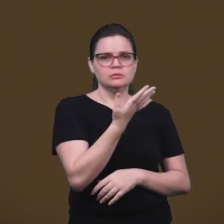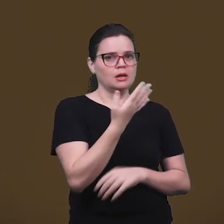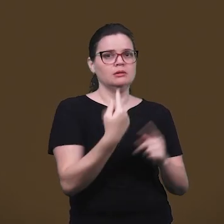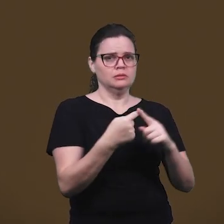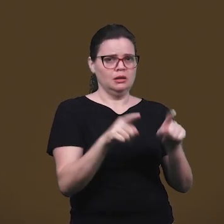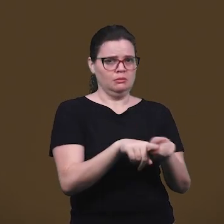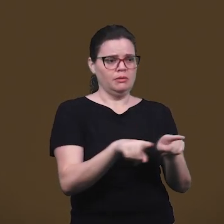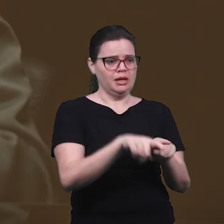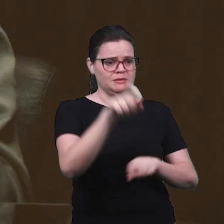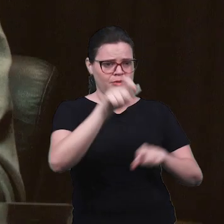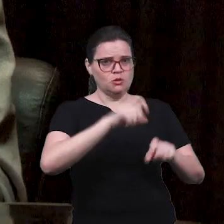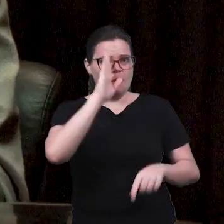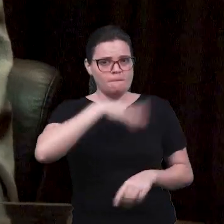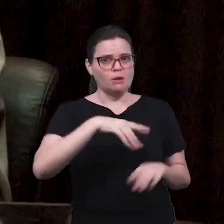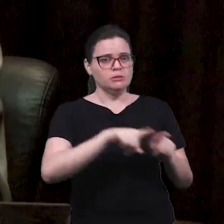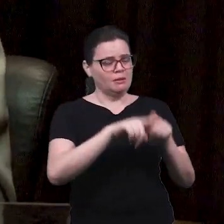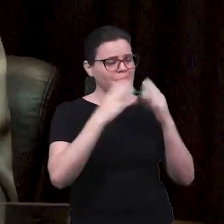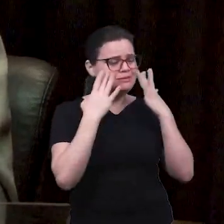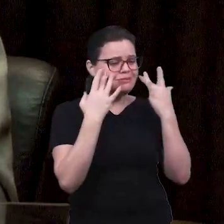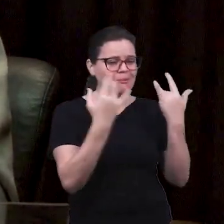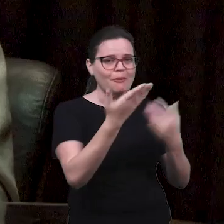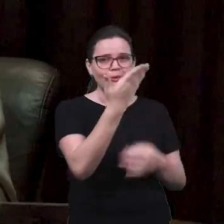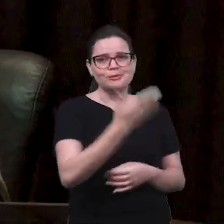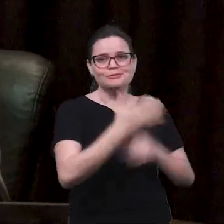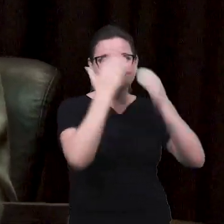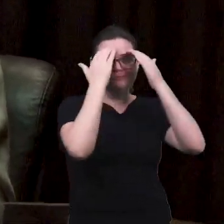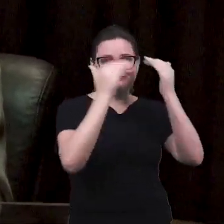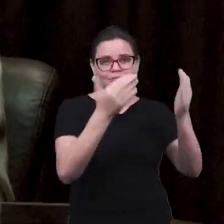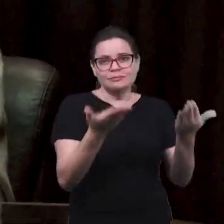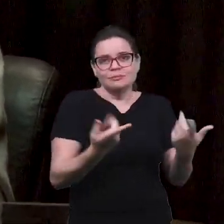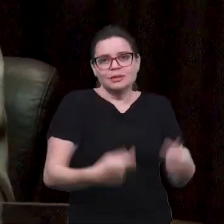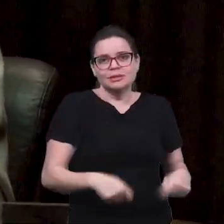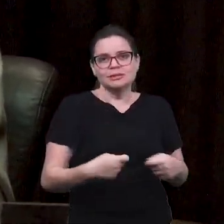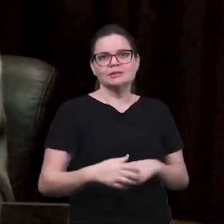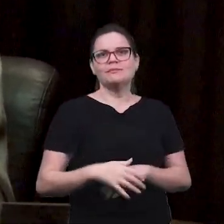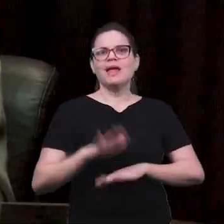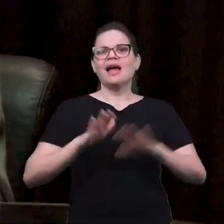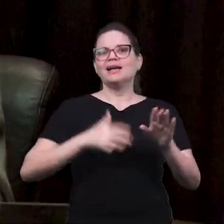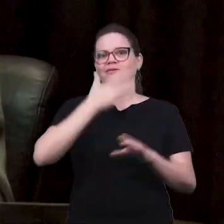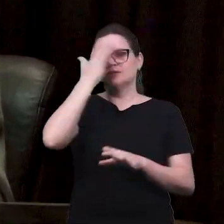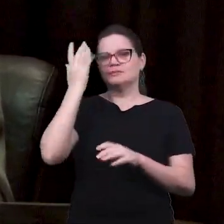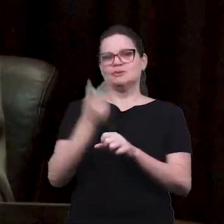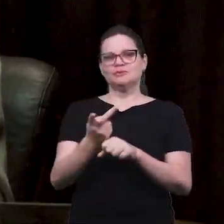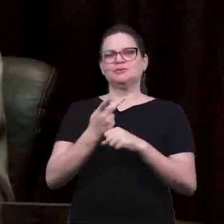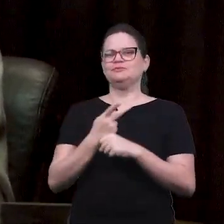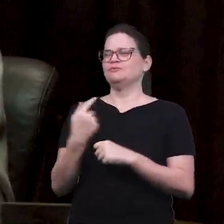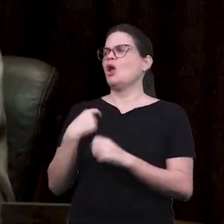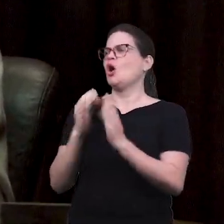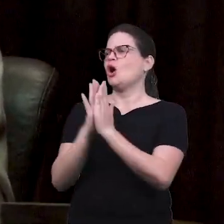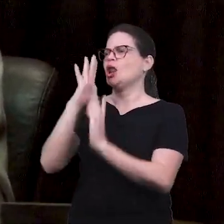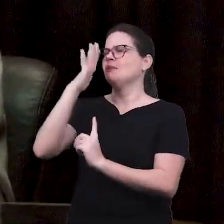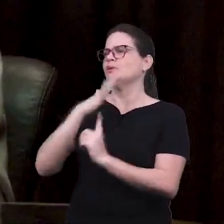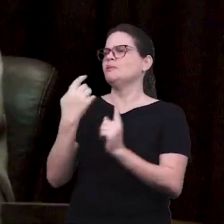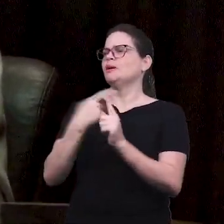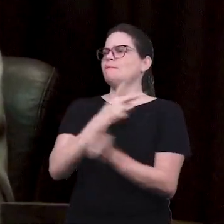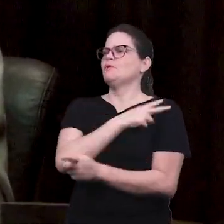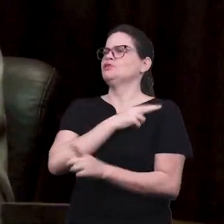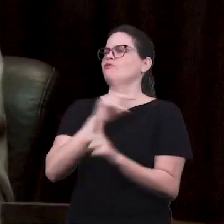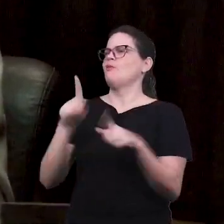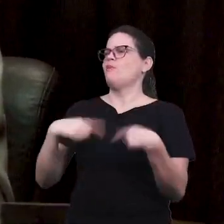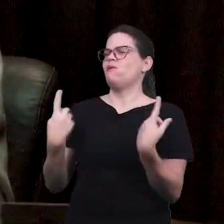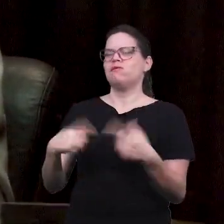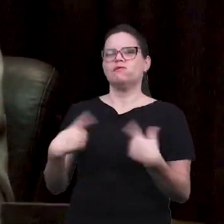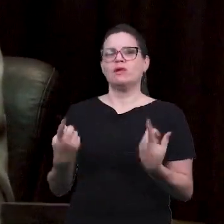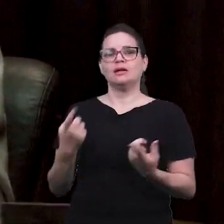só. Muitas vezes as pessoas até nos pedem oração. Ah, o meu chefe está me perseguindo. Aquelas coisas, né? Que